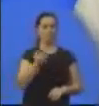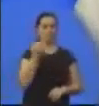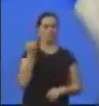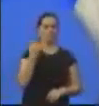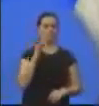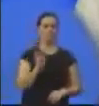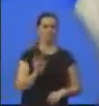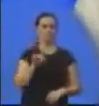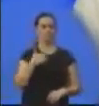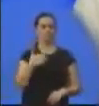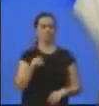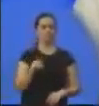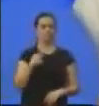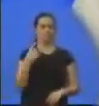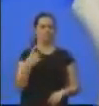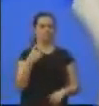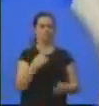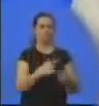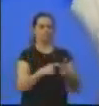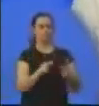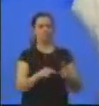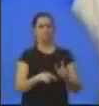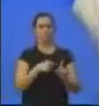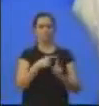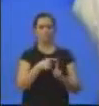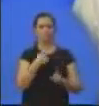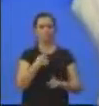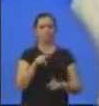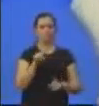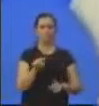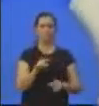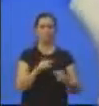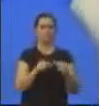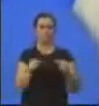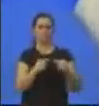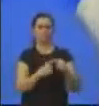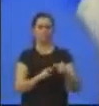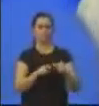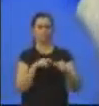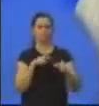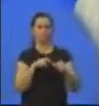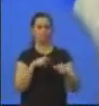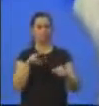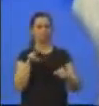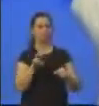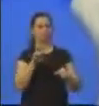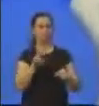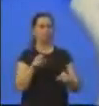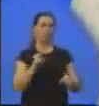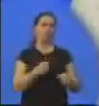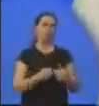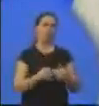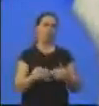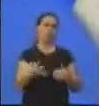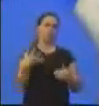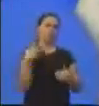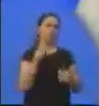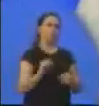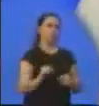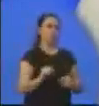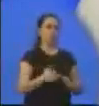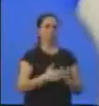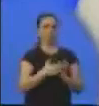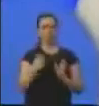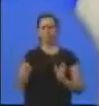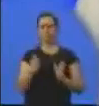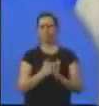função 1 mais 1 sobre x elevado a x, quando x vai para mais infinito. E aí, tanto para